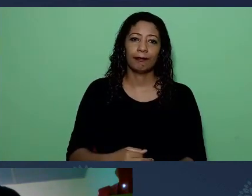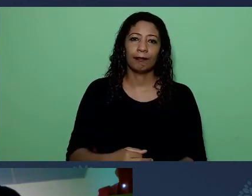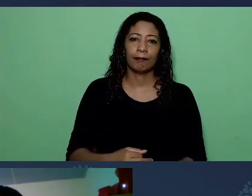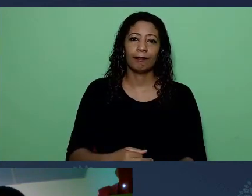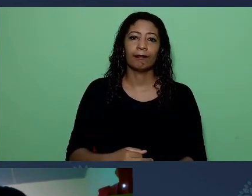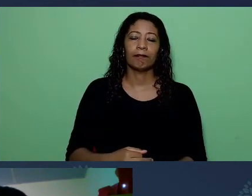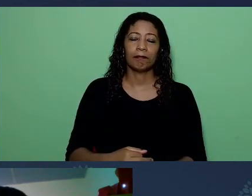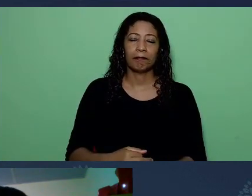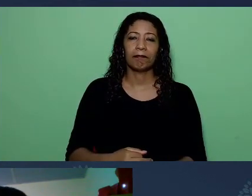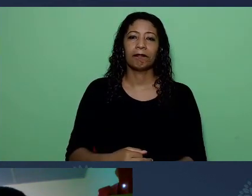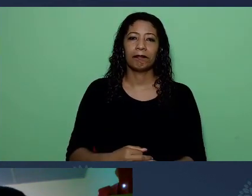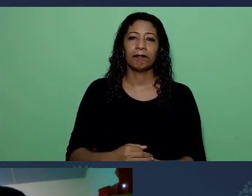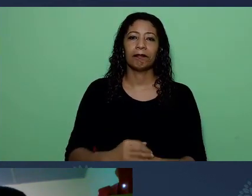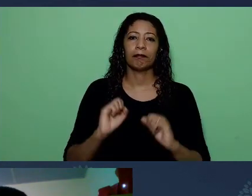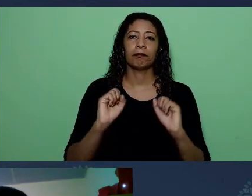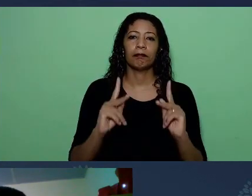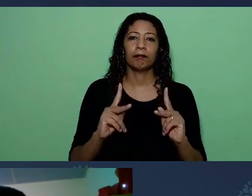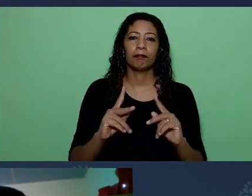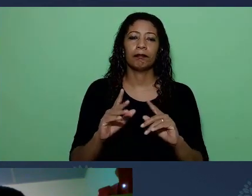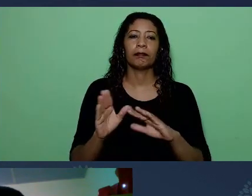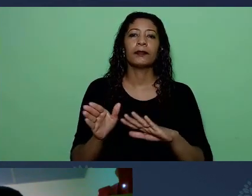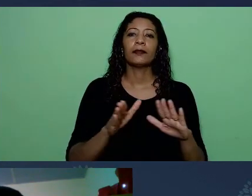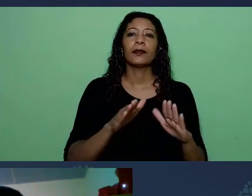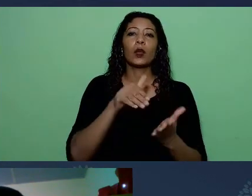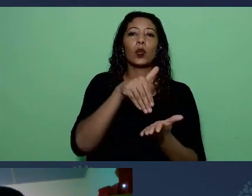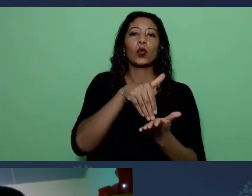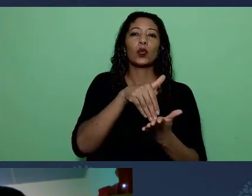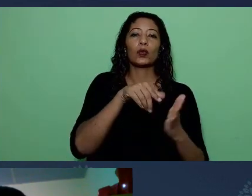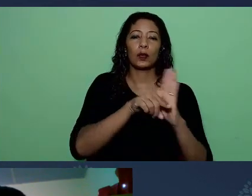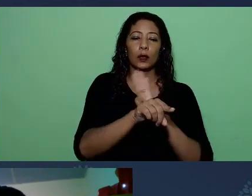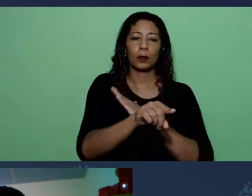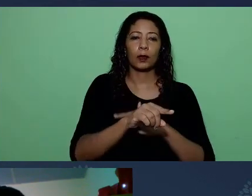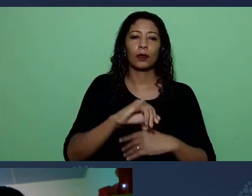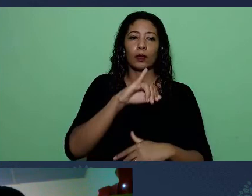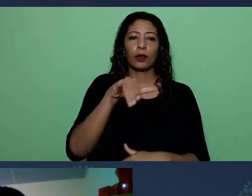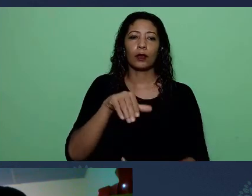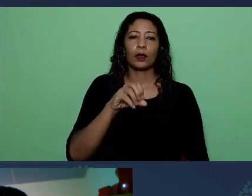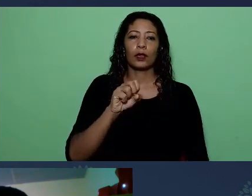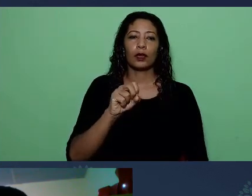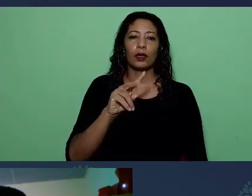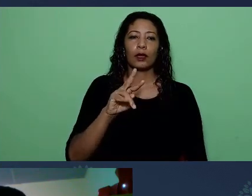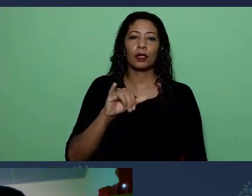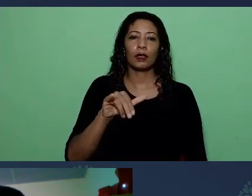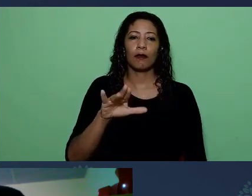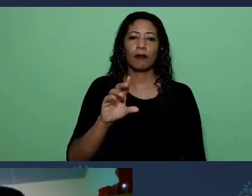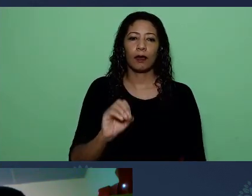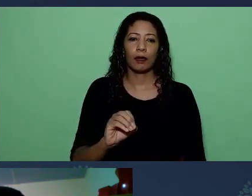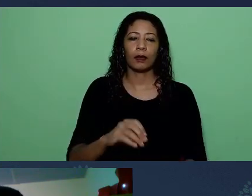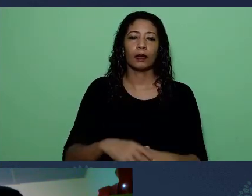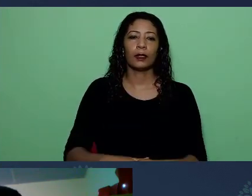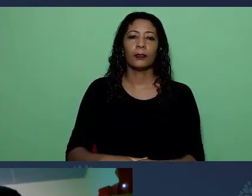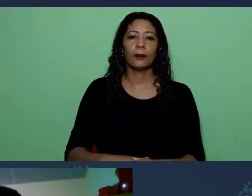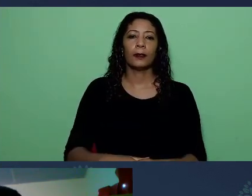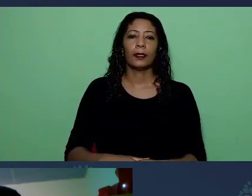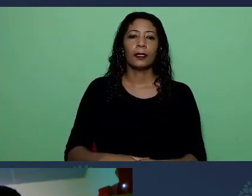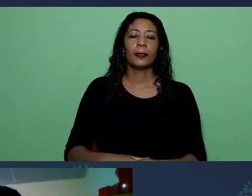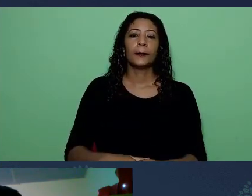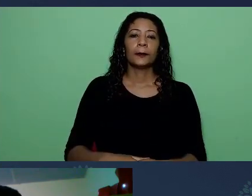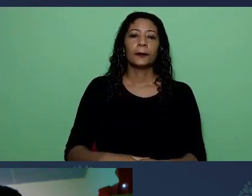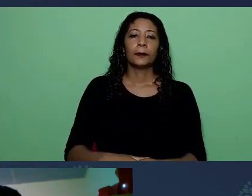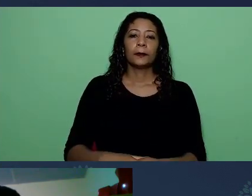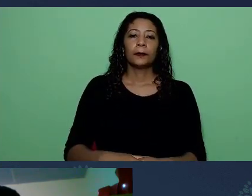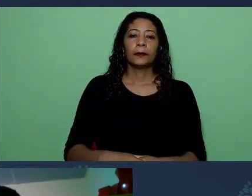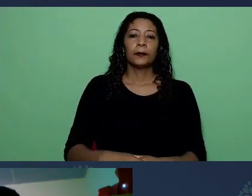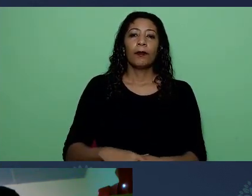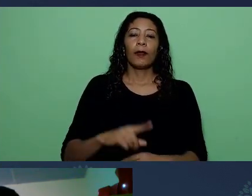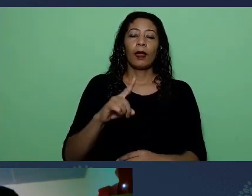Muito show. Vamos agora para a última pergunta, que é de Josivaldo Santino. E ele pergunta o seguinte: de quanto em quanto tempo